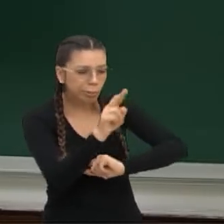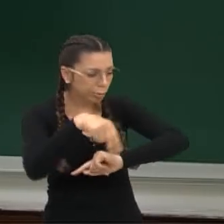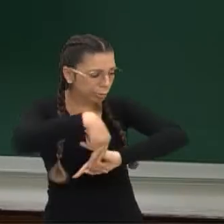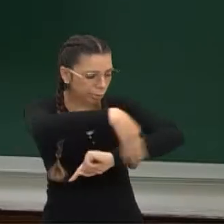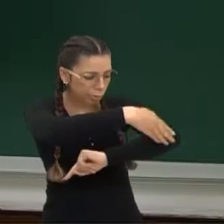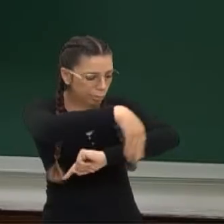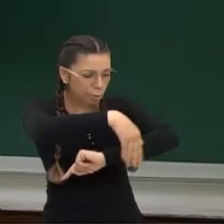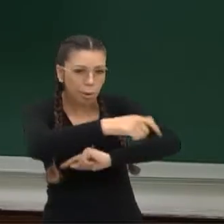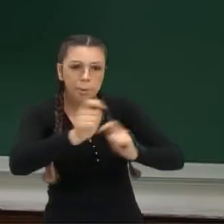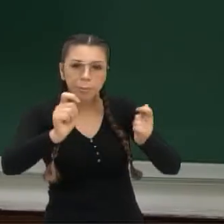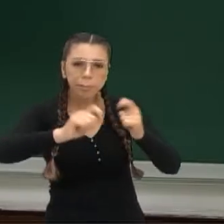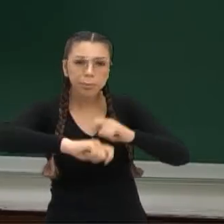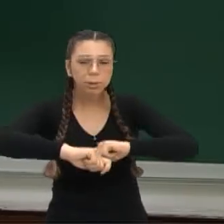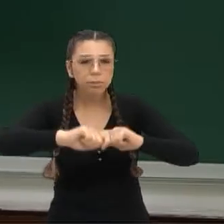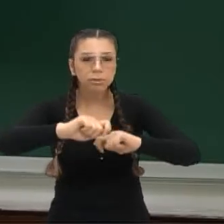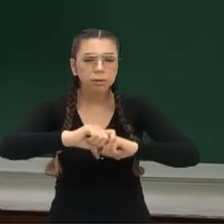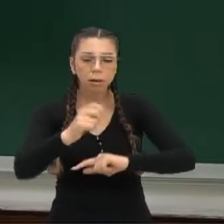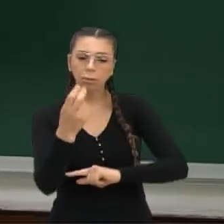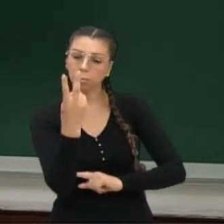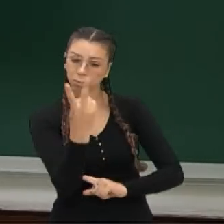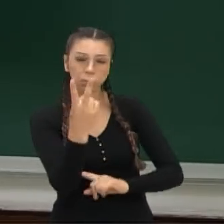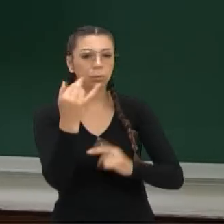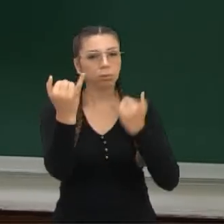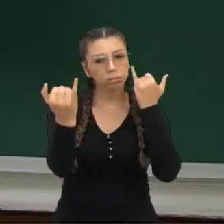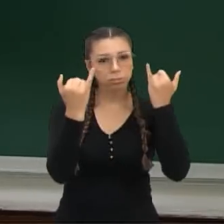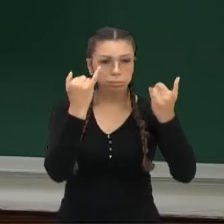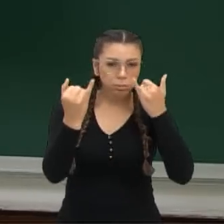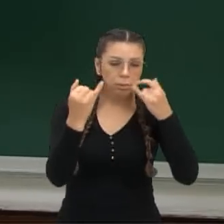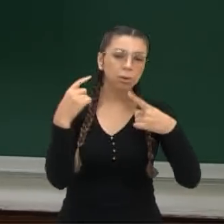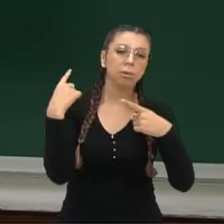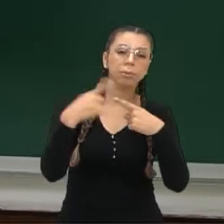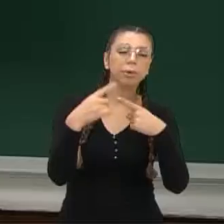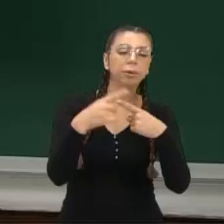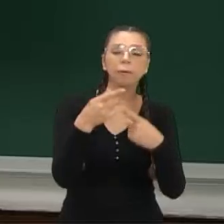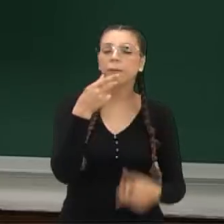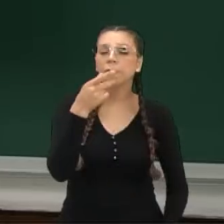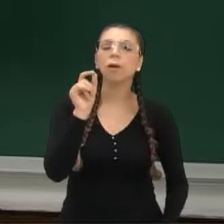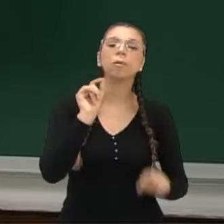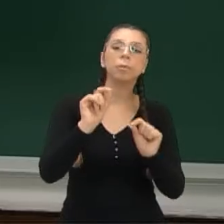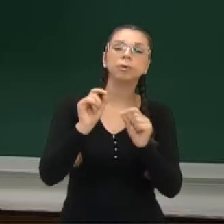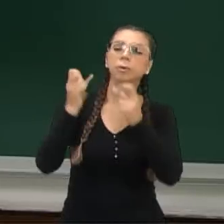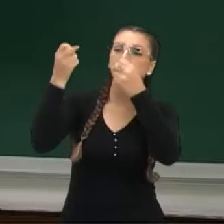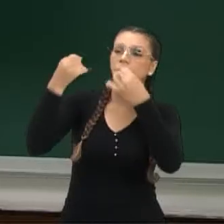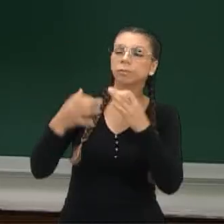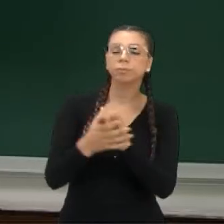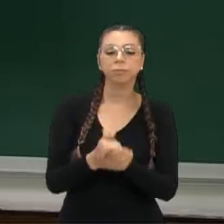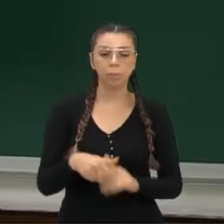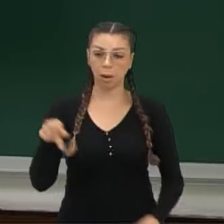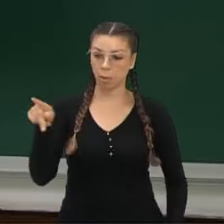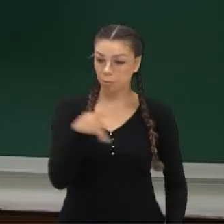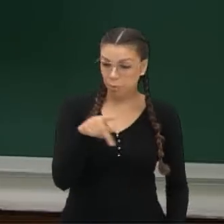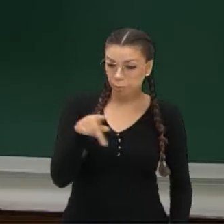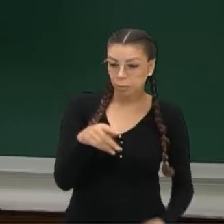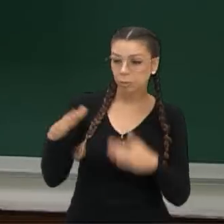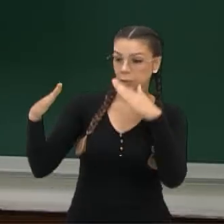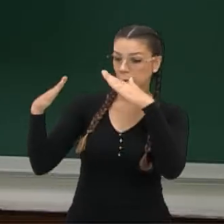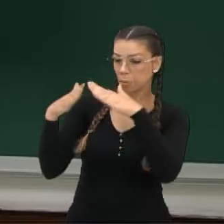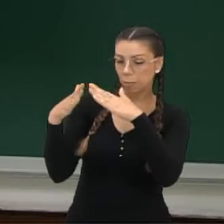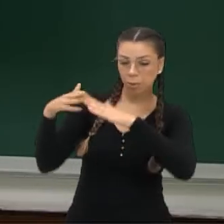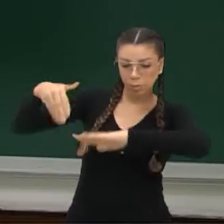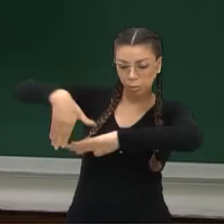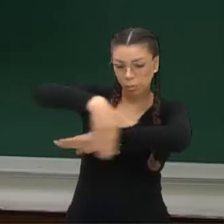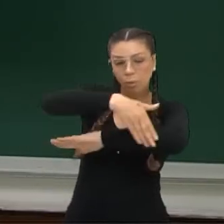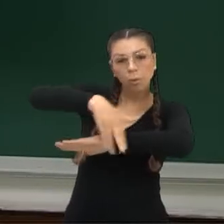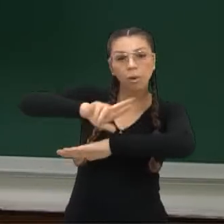gente precisa ter pelo menos duas informações. Porque se eu falo para vocês assim, a professora mora na Rua das